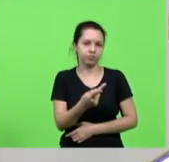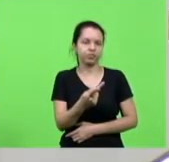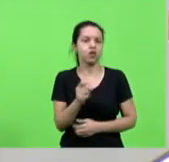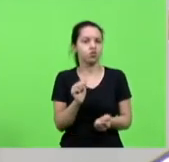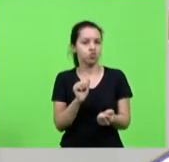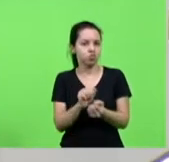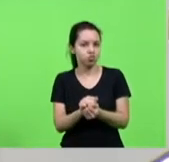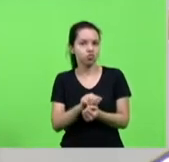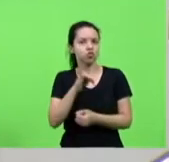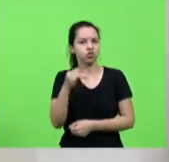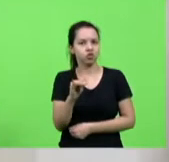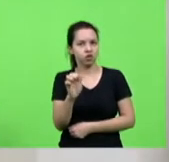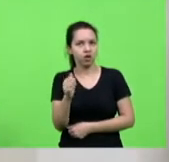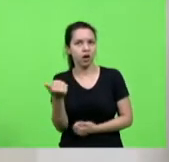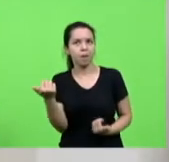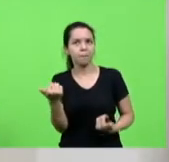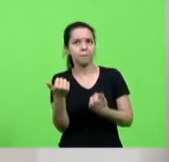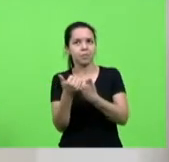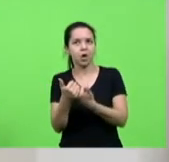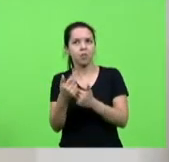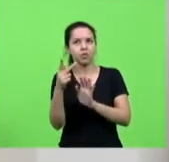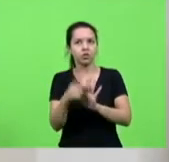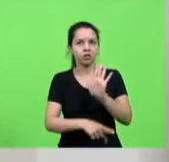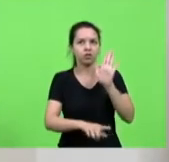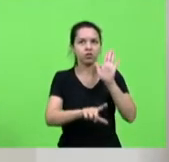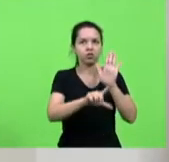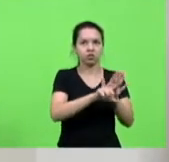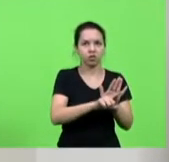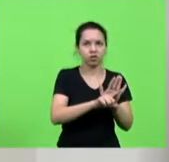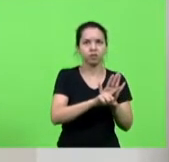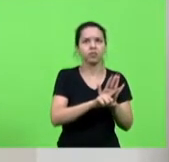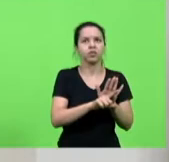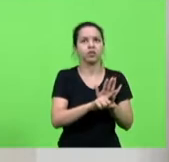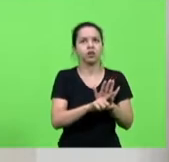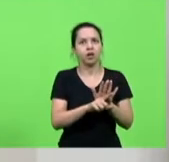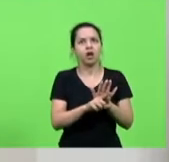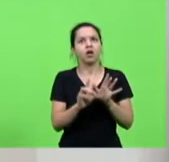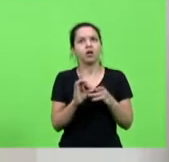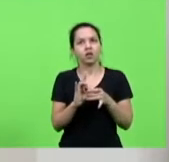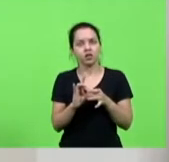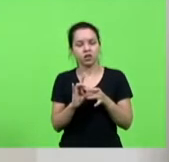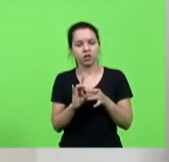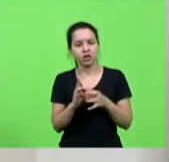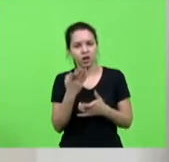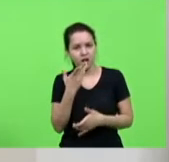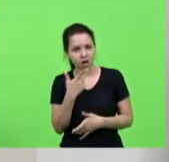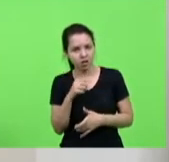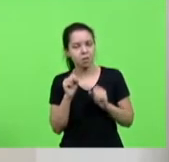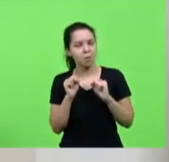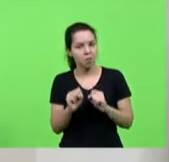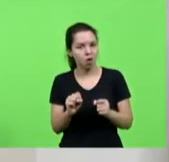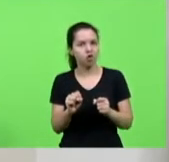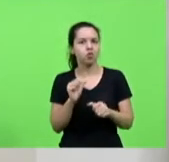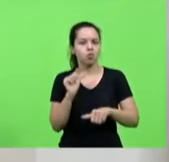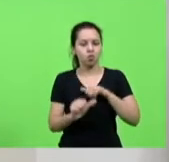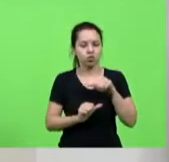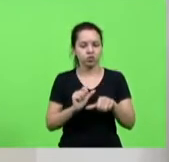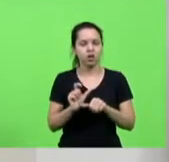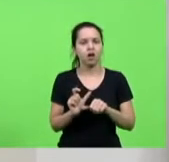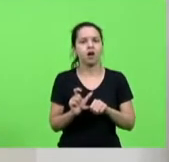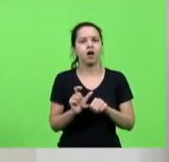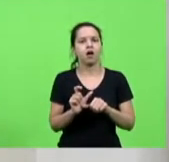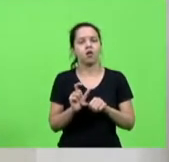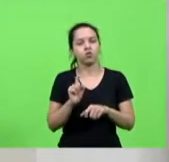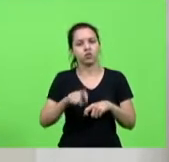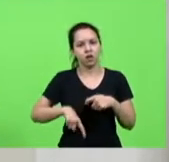um grande apoiador de projetos de lei como o da Erika Kokai para permitir que crianças mudem de sexo sem autorização dos pais. E se você olhar para as